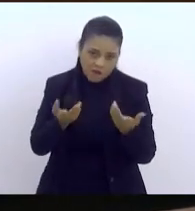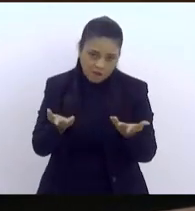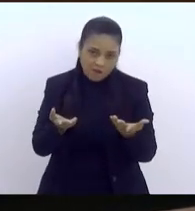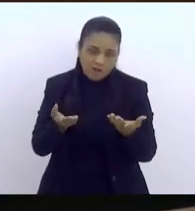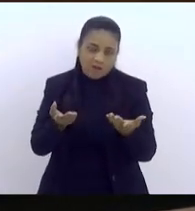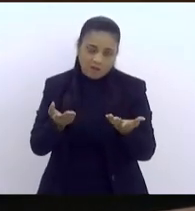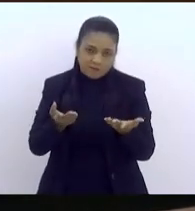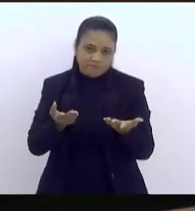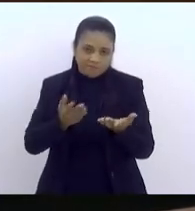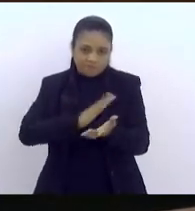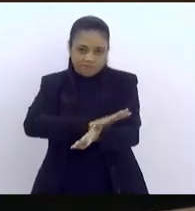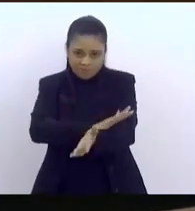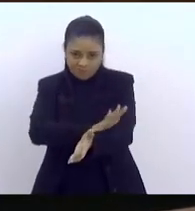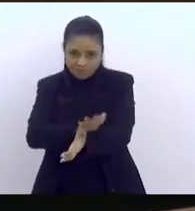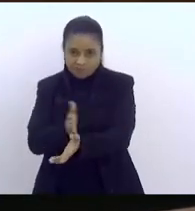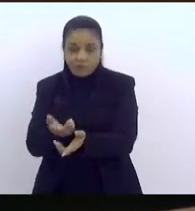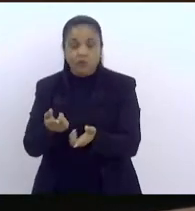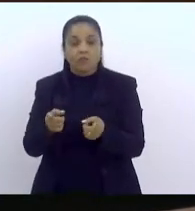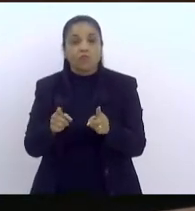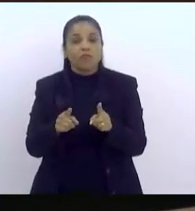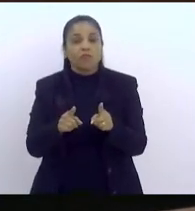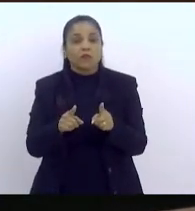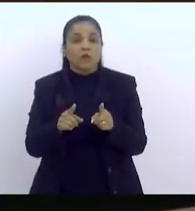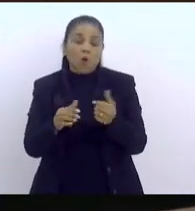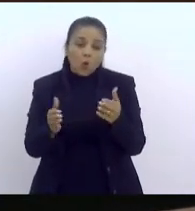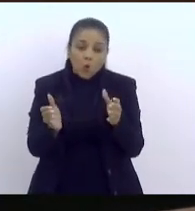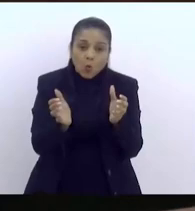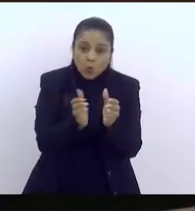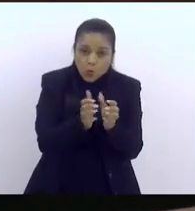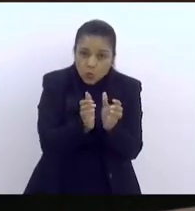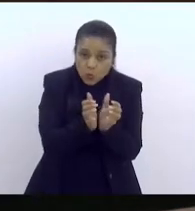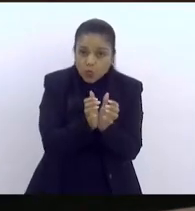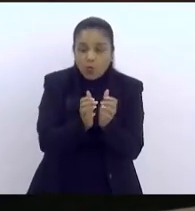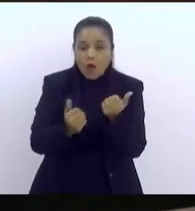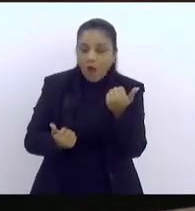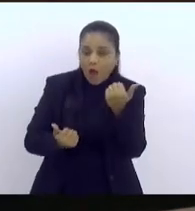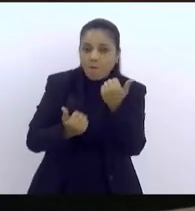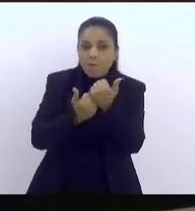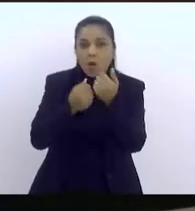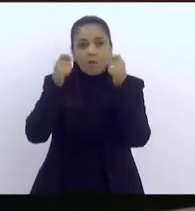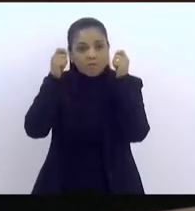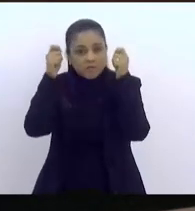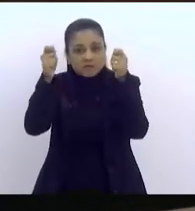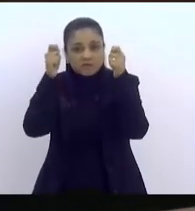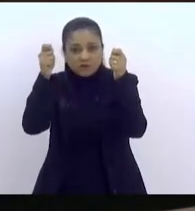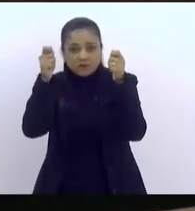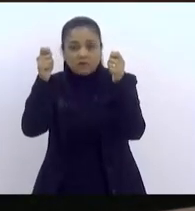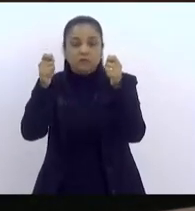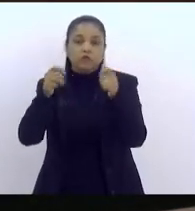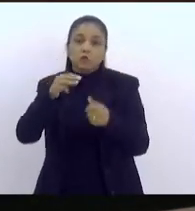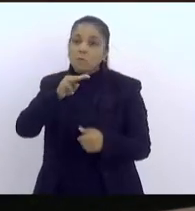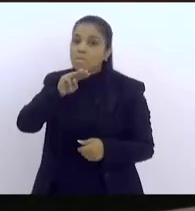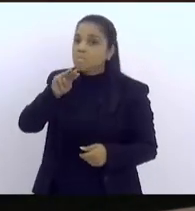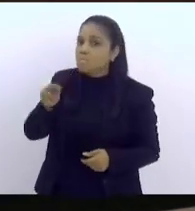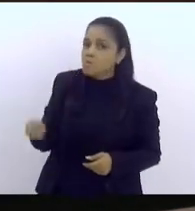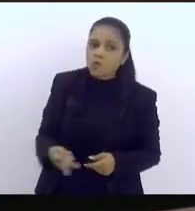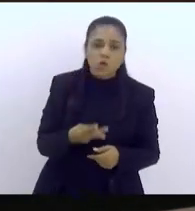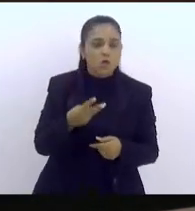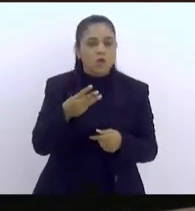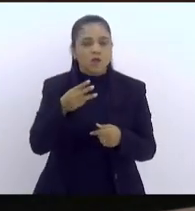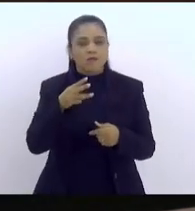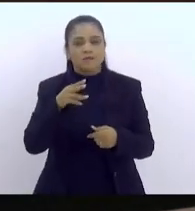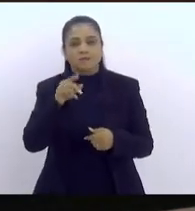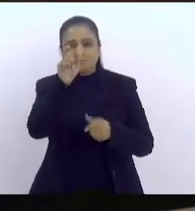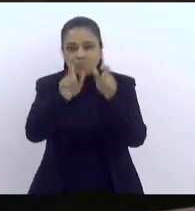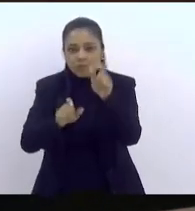o grupo apoia, com dezenas de outros grupos, manifestações que vão 1 milhão de pessoas e, dentro delas, algumas pessoas